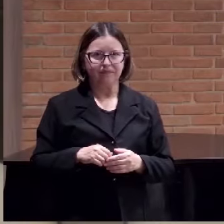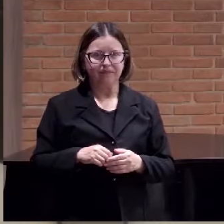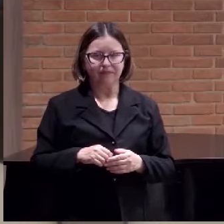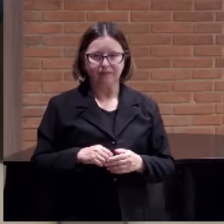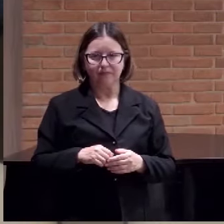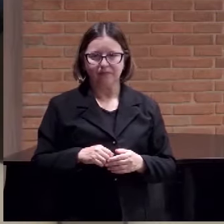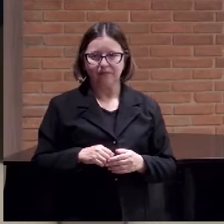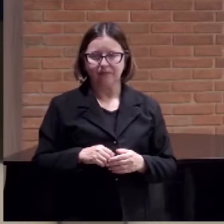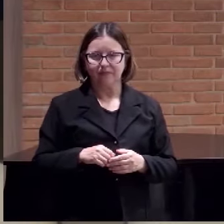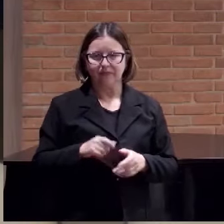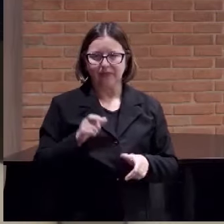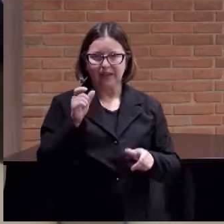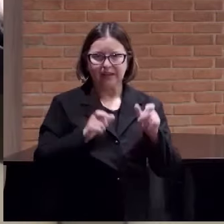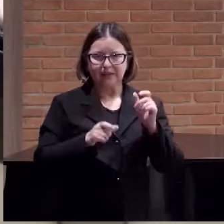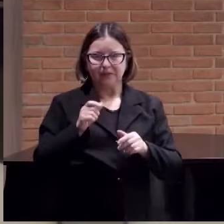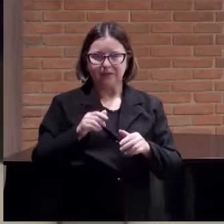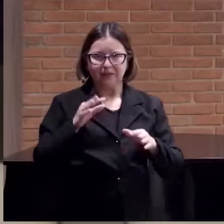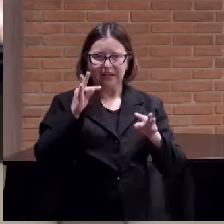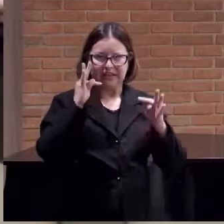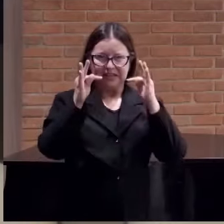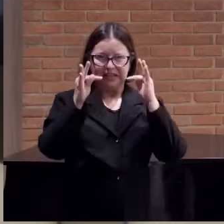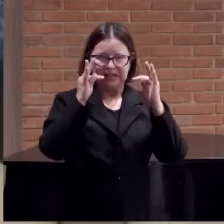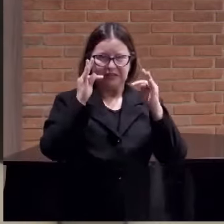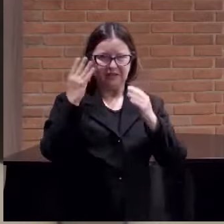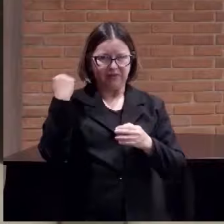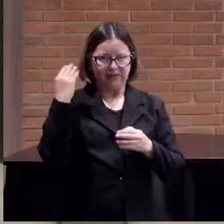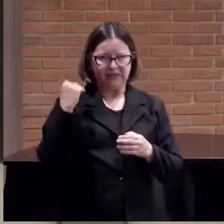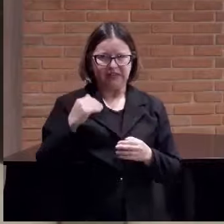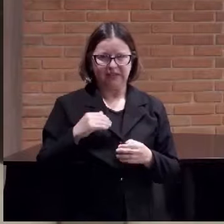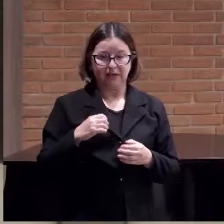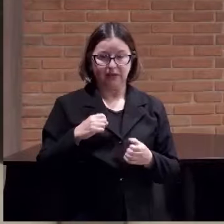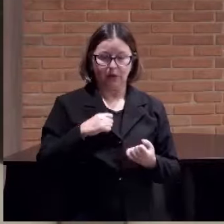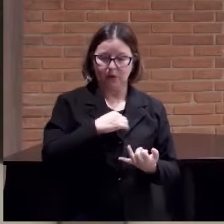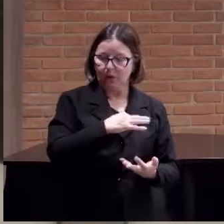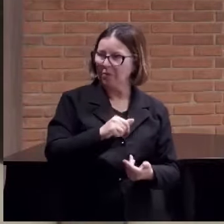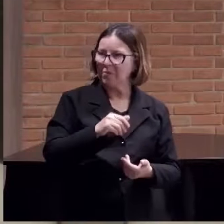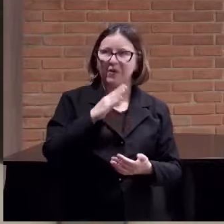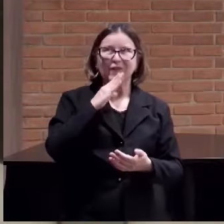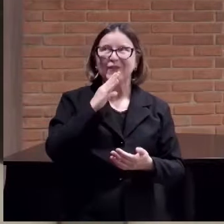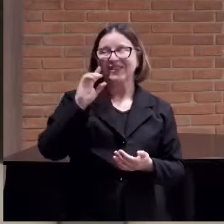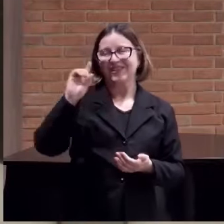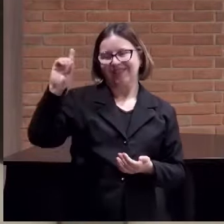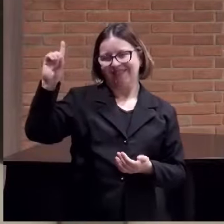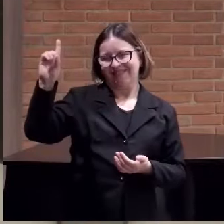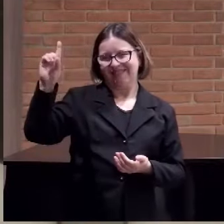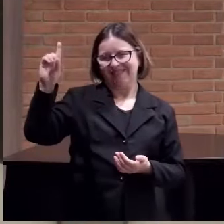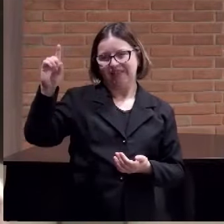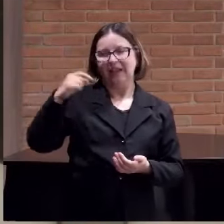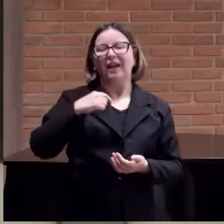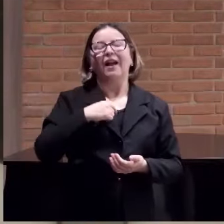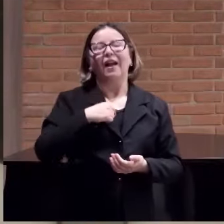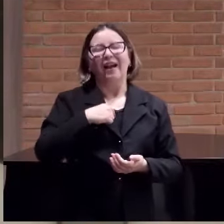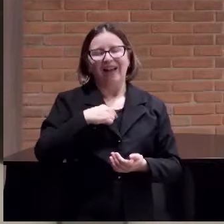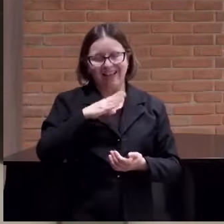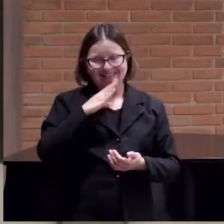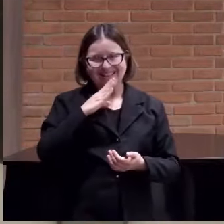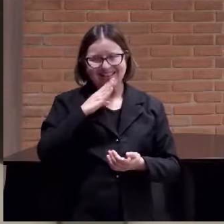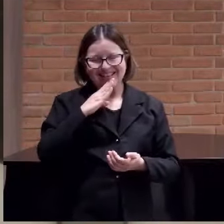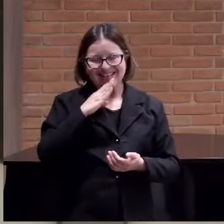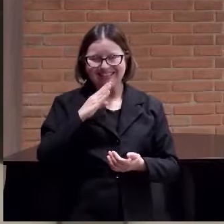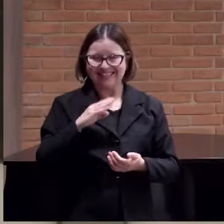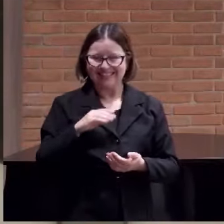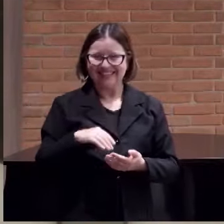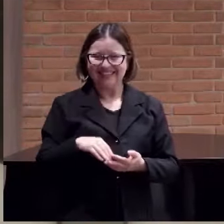Os homens da teologia. O mundo não te conheceu. Eu, porém, te conheci